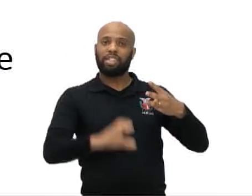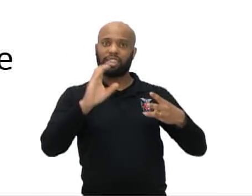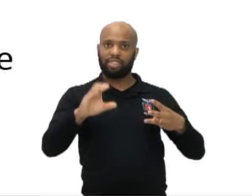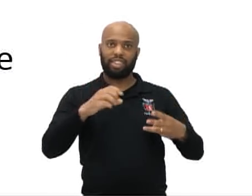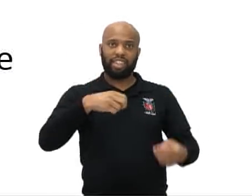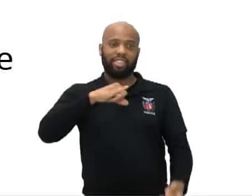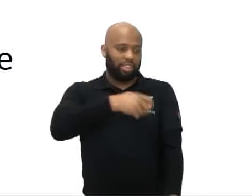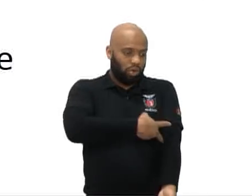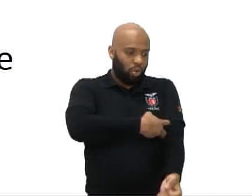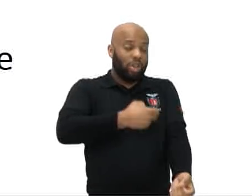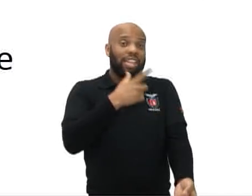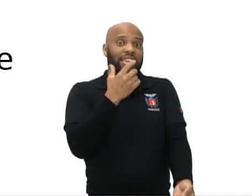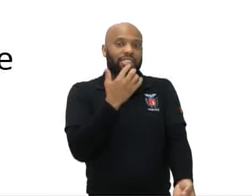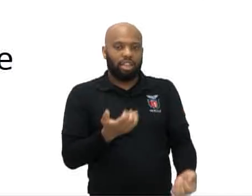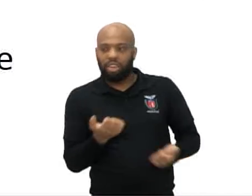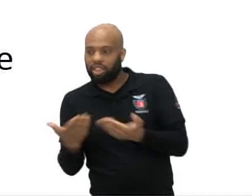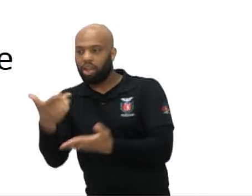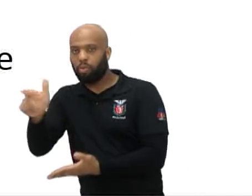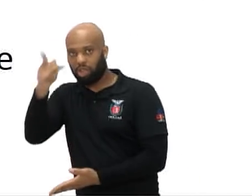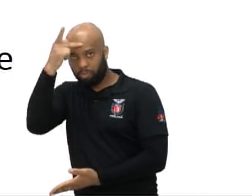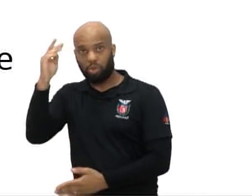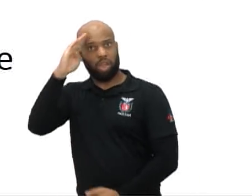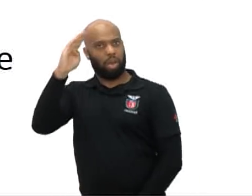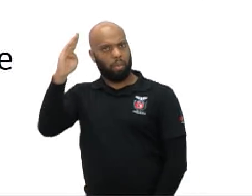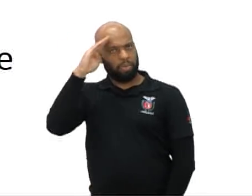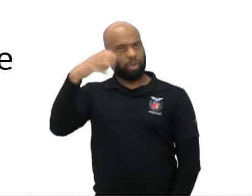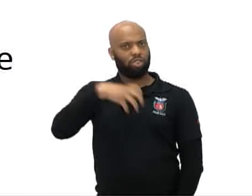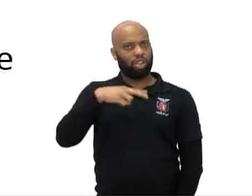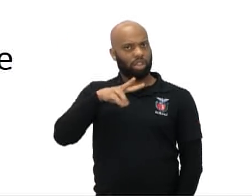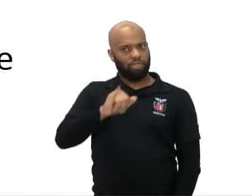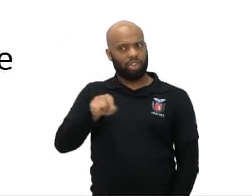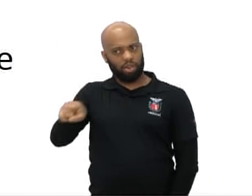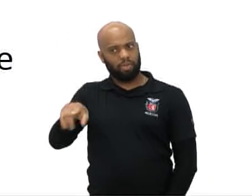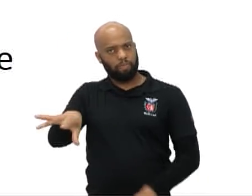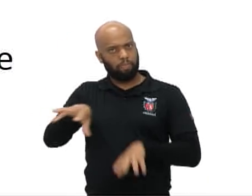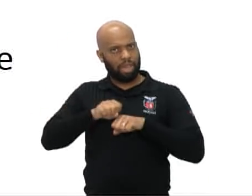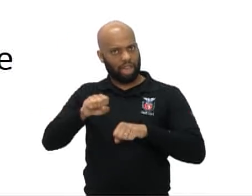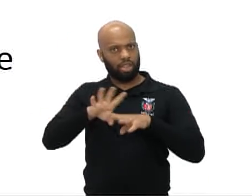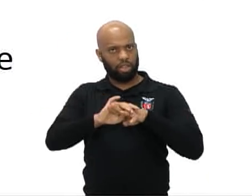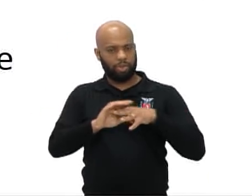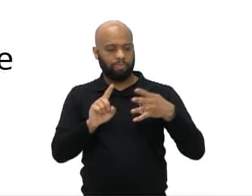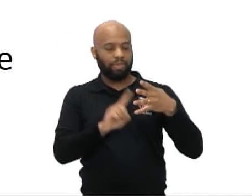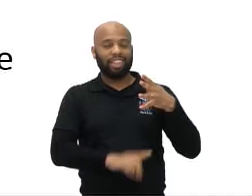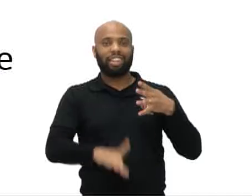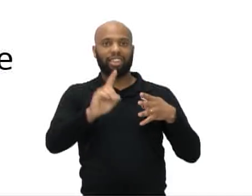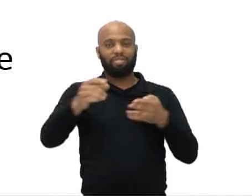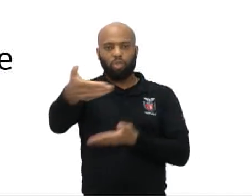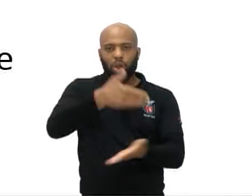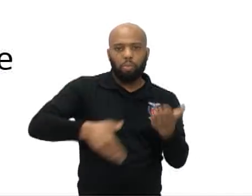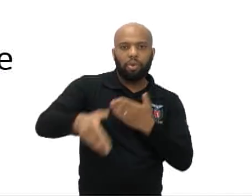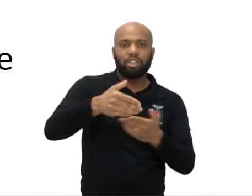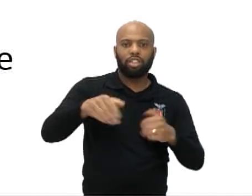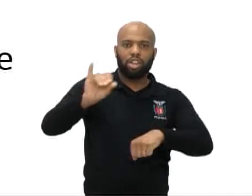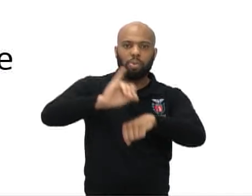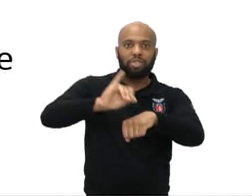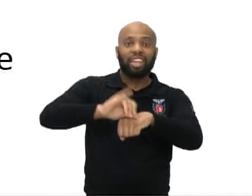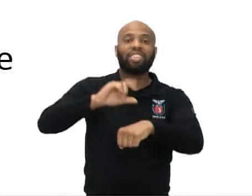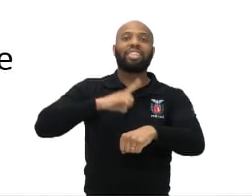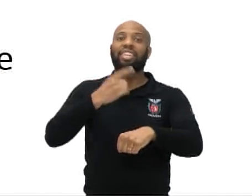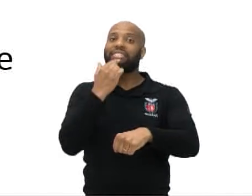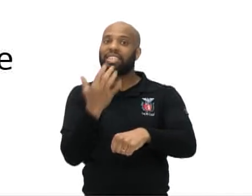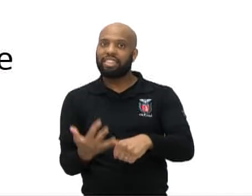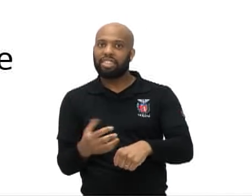transfusão de sangue é o principal meio de transmissão de doenças pelo sangue. Ou letra D. O compartilhamento de objetos com